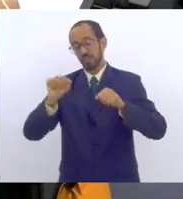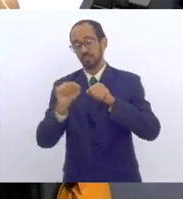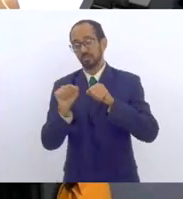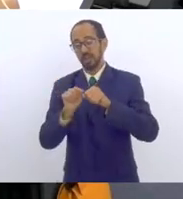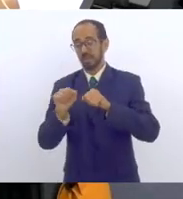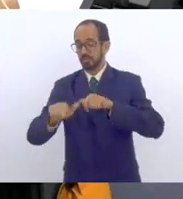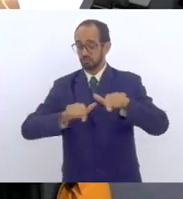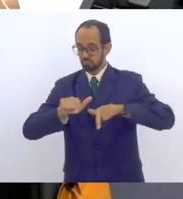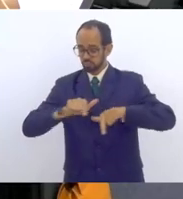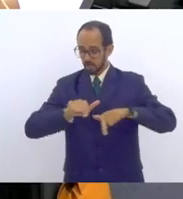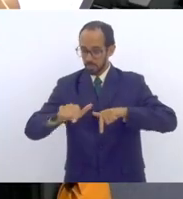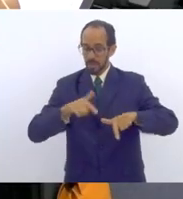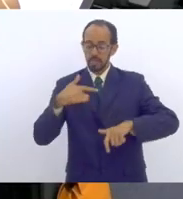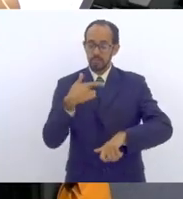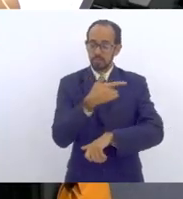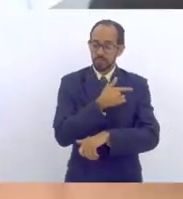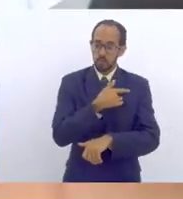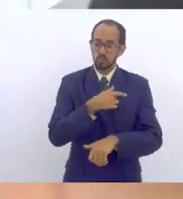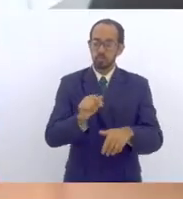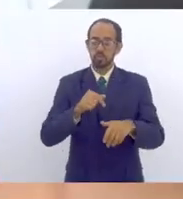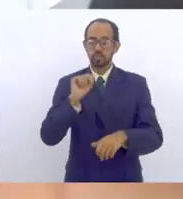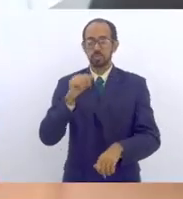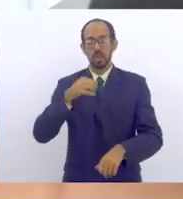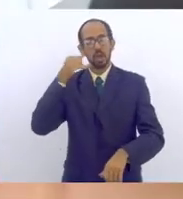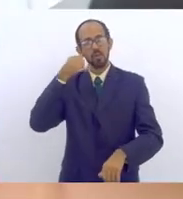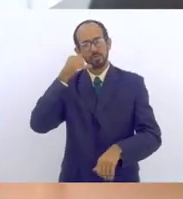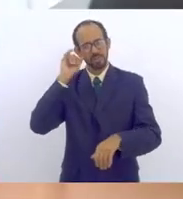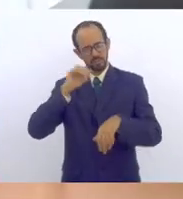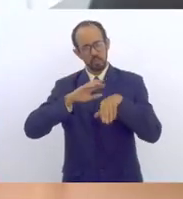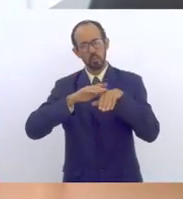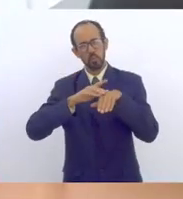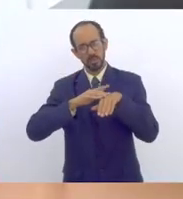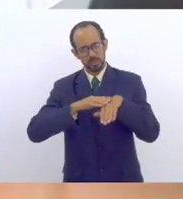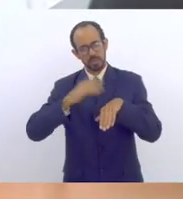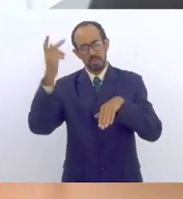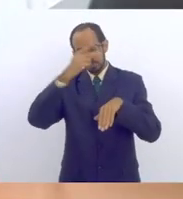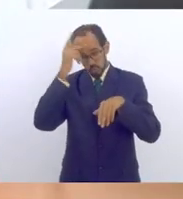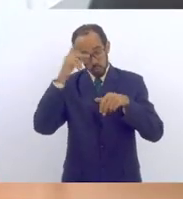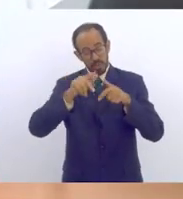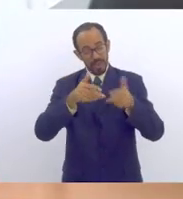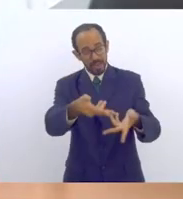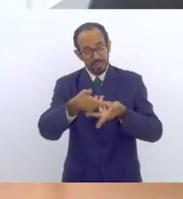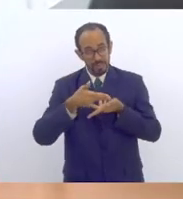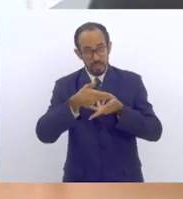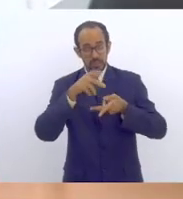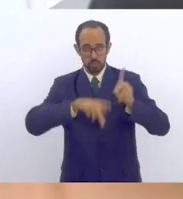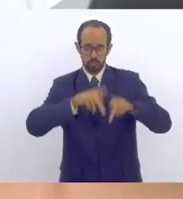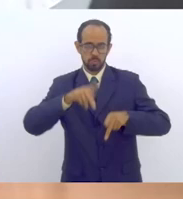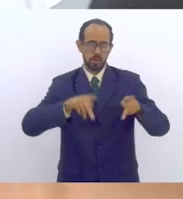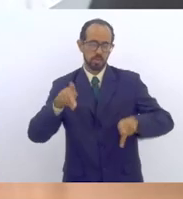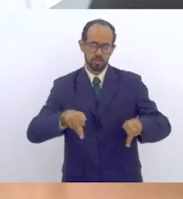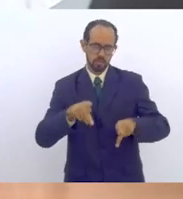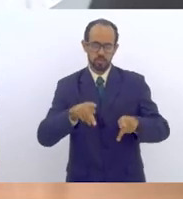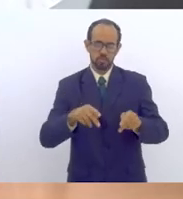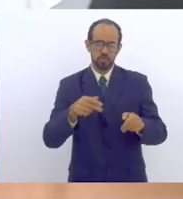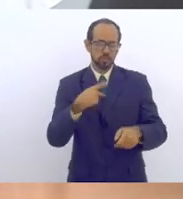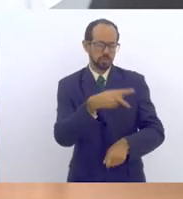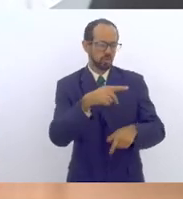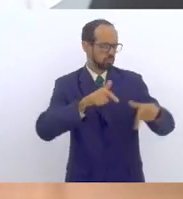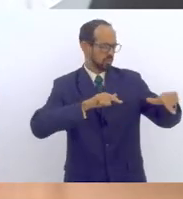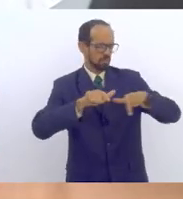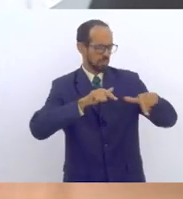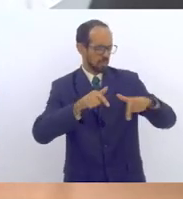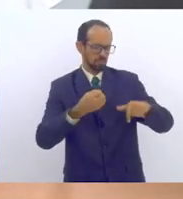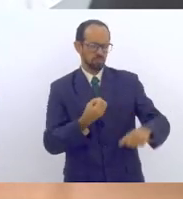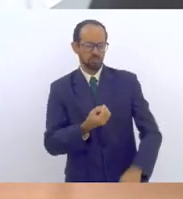saúde preventiva e as pessoas que estão ali na ponta que atende todos os dias você faz um trabalho lá Espetacular Maricá é uma cidade